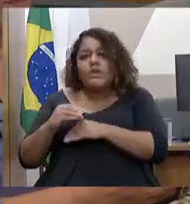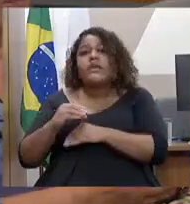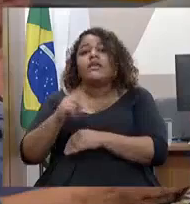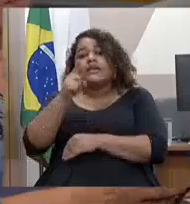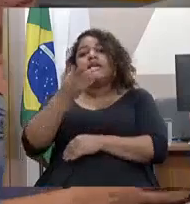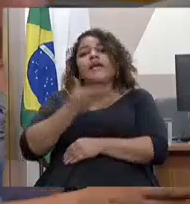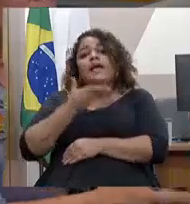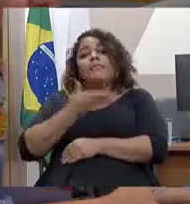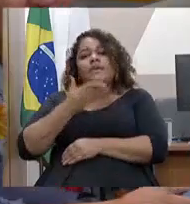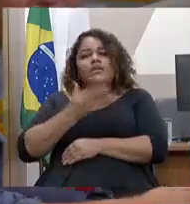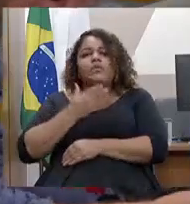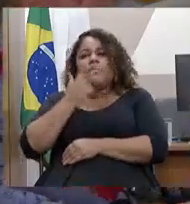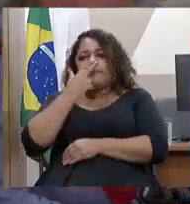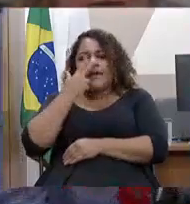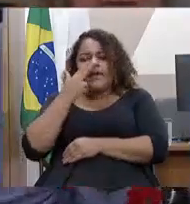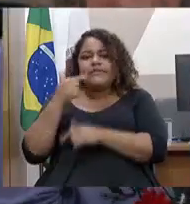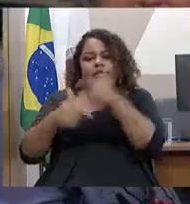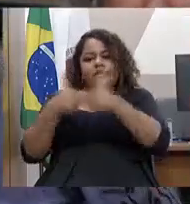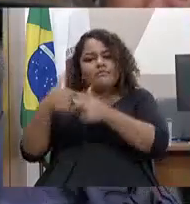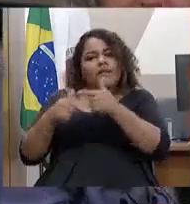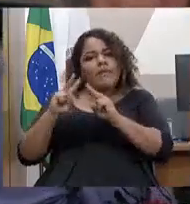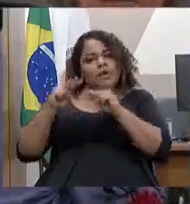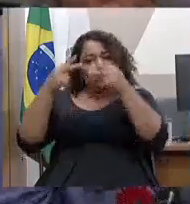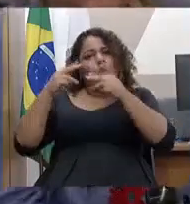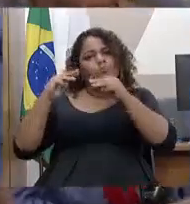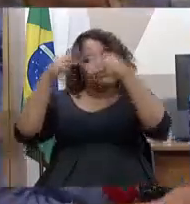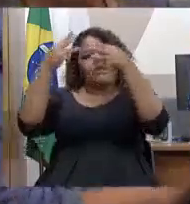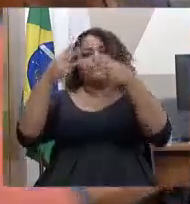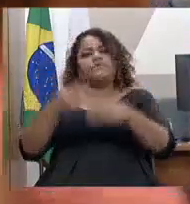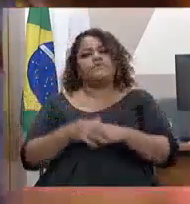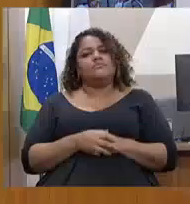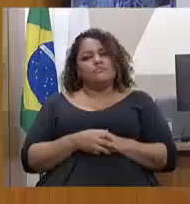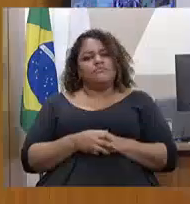Peço também presta atenção obrigada boa tarde